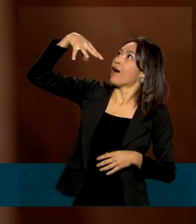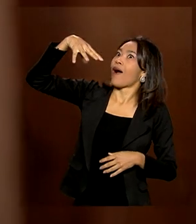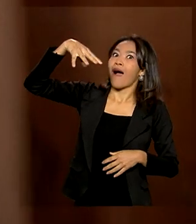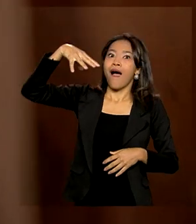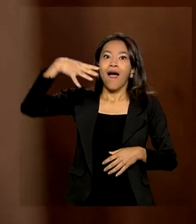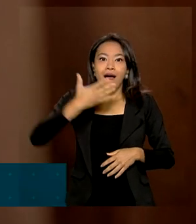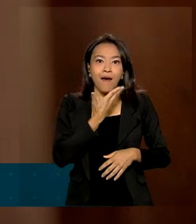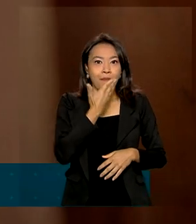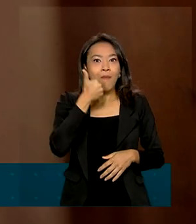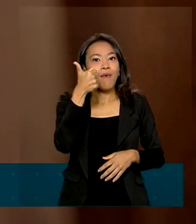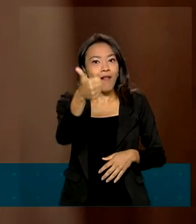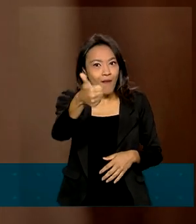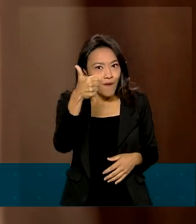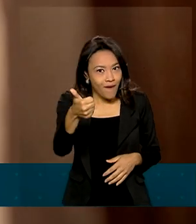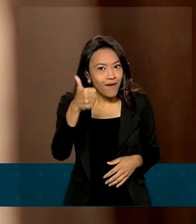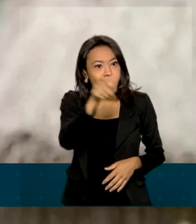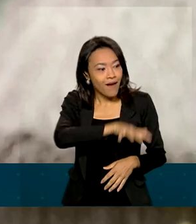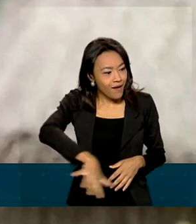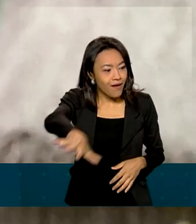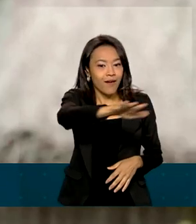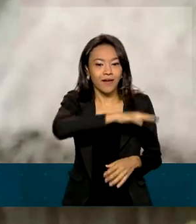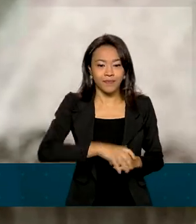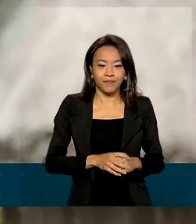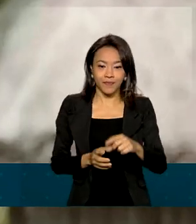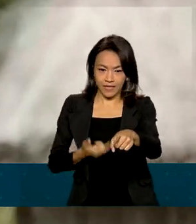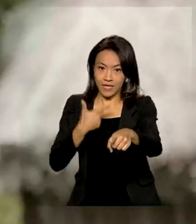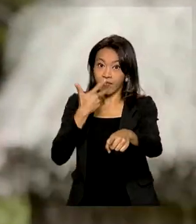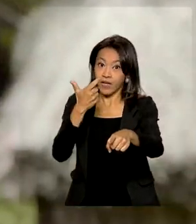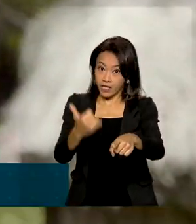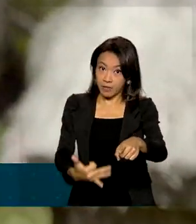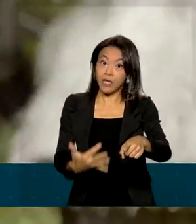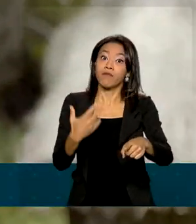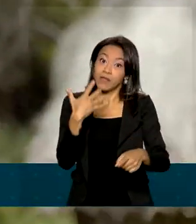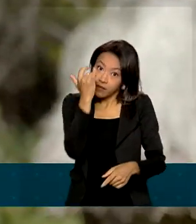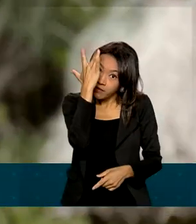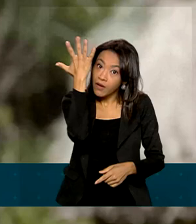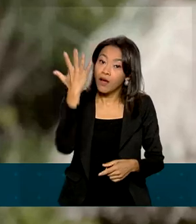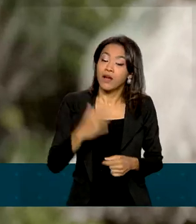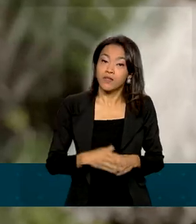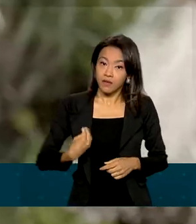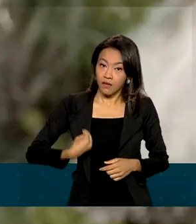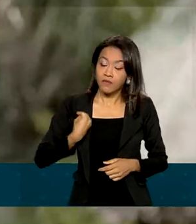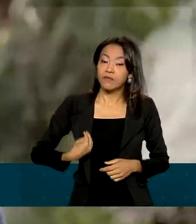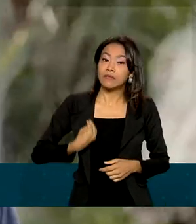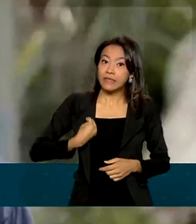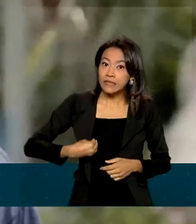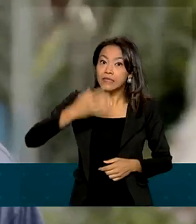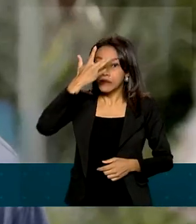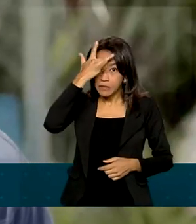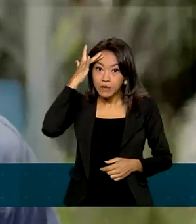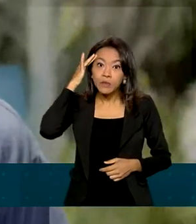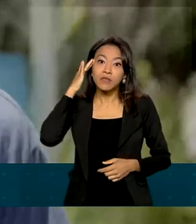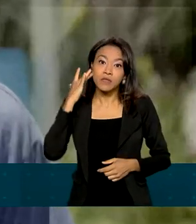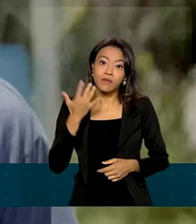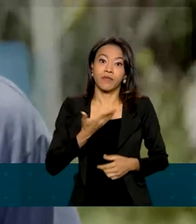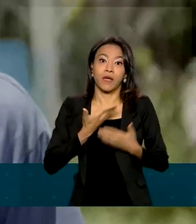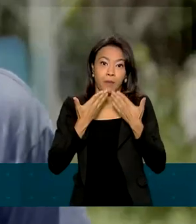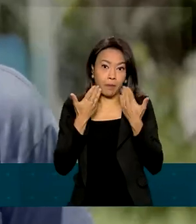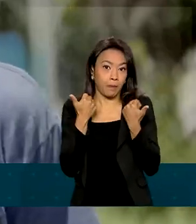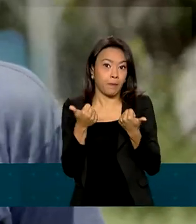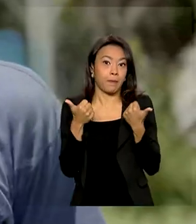vai melhorar as coisas na região Vai facilitar o melhor vai ficar a vida mesmo das pessoas vai melhorar muito né